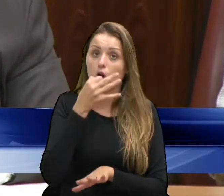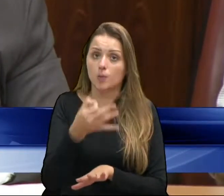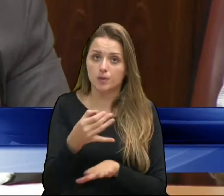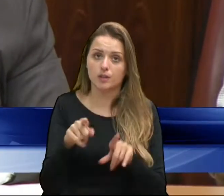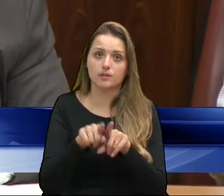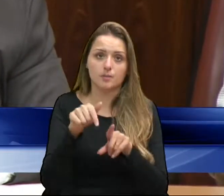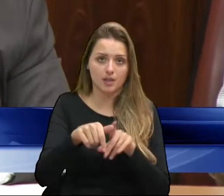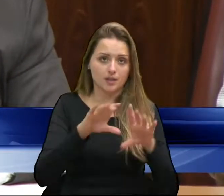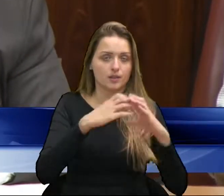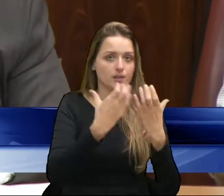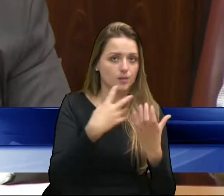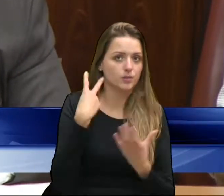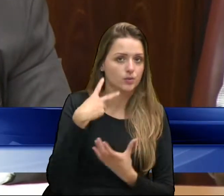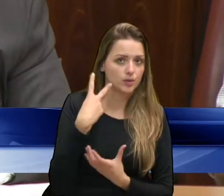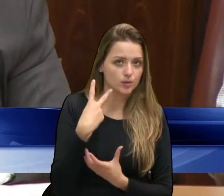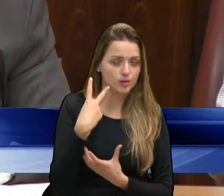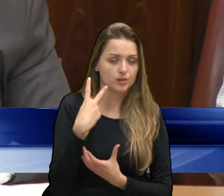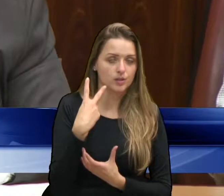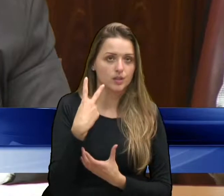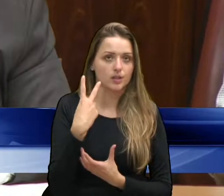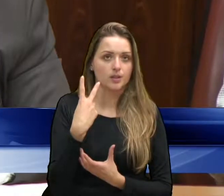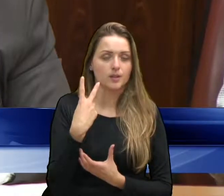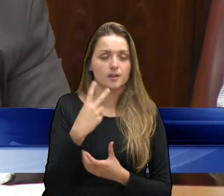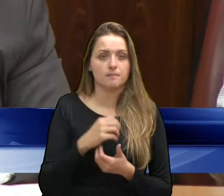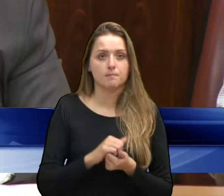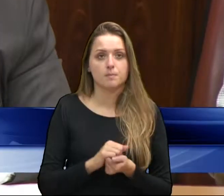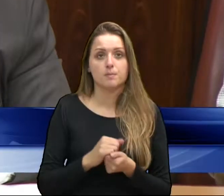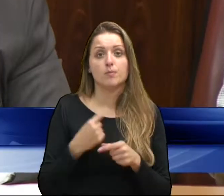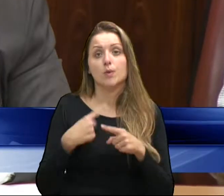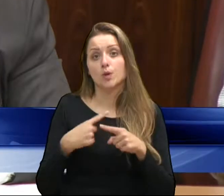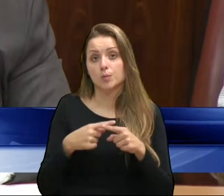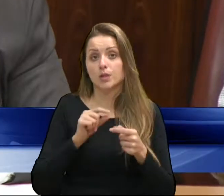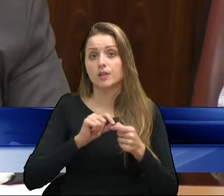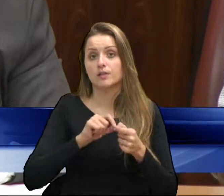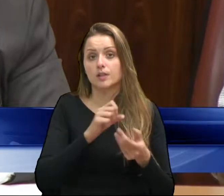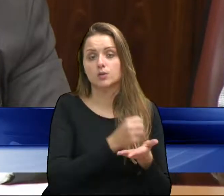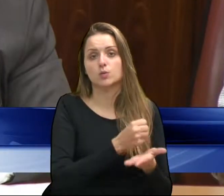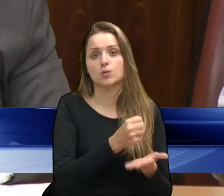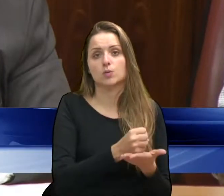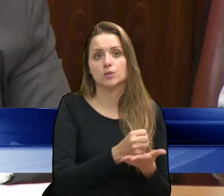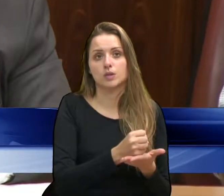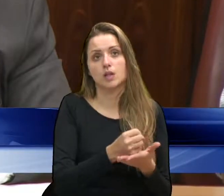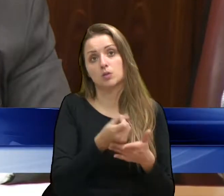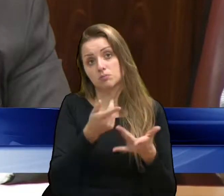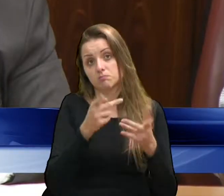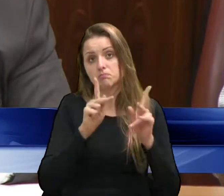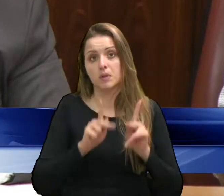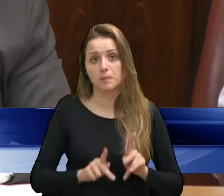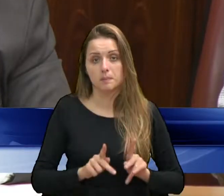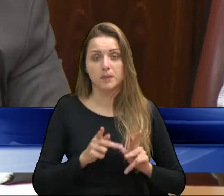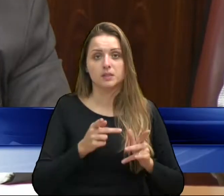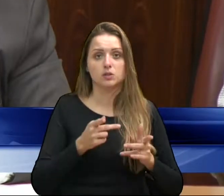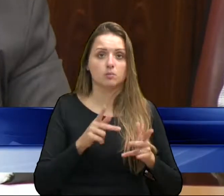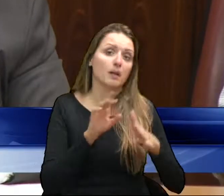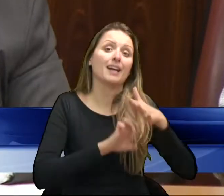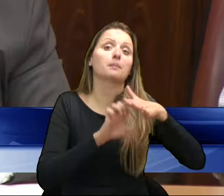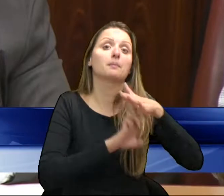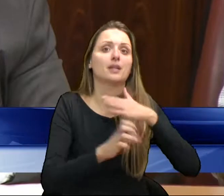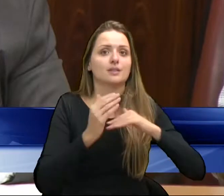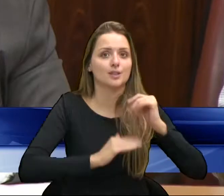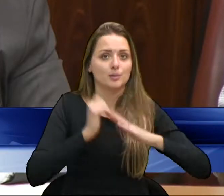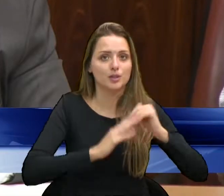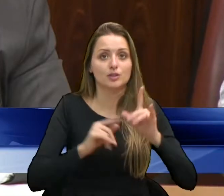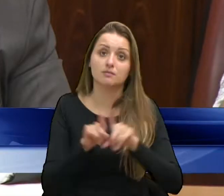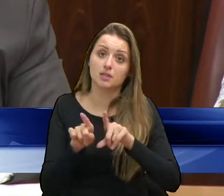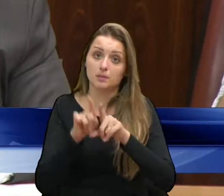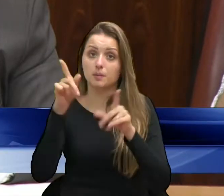casa, pois torna o contrato para quem opera e até para a gestão pública mais,